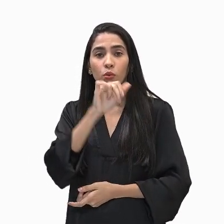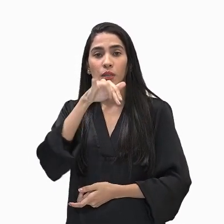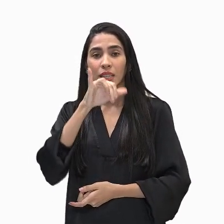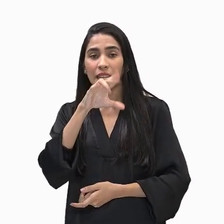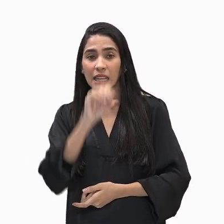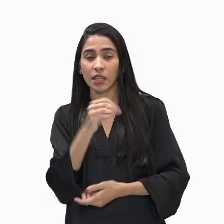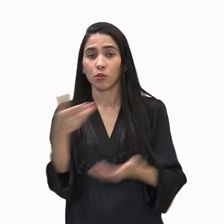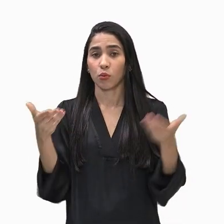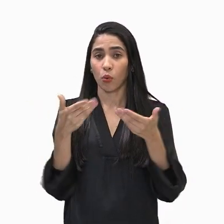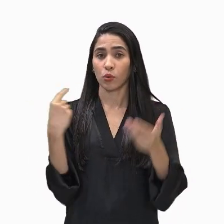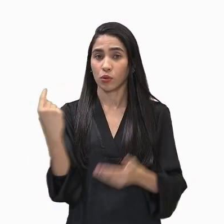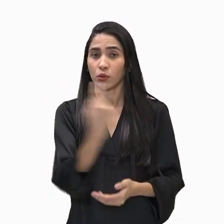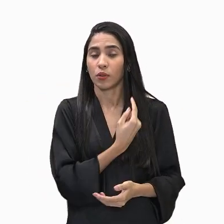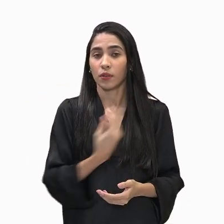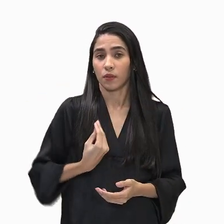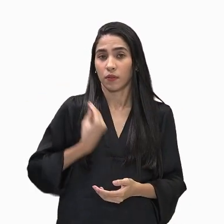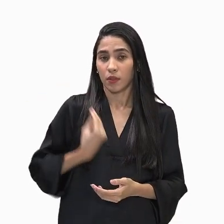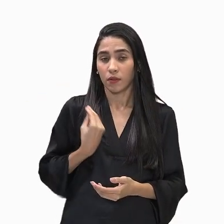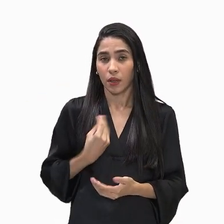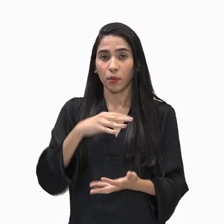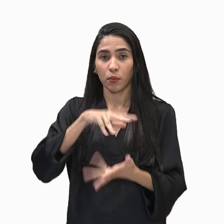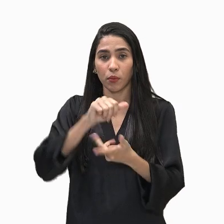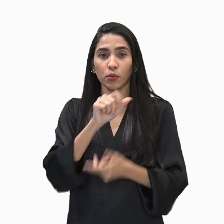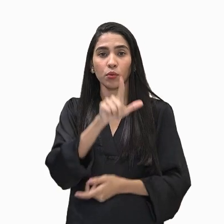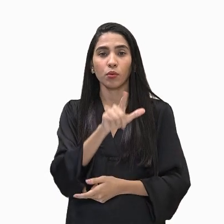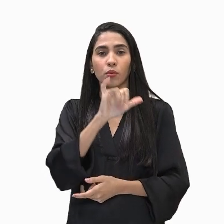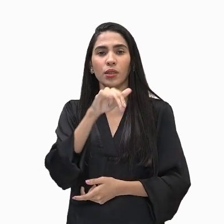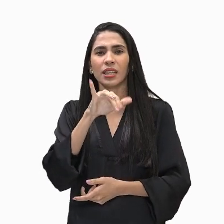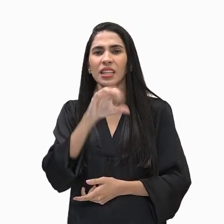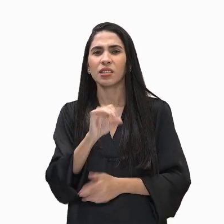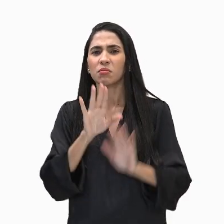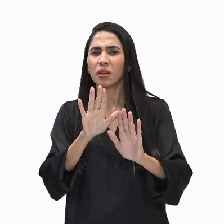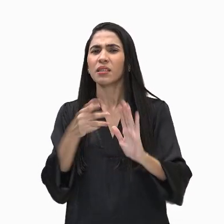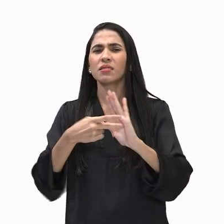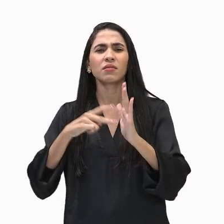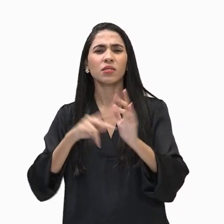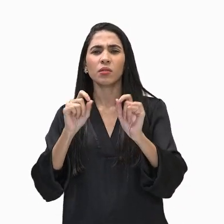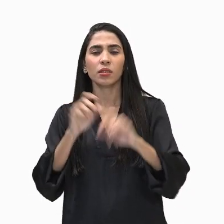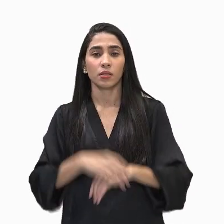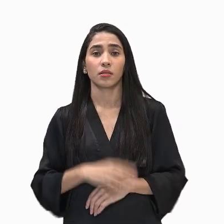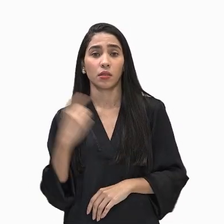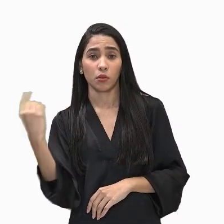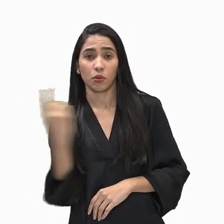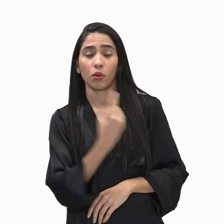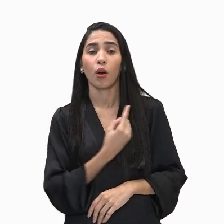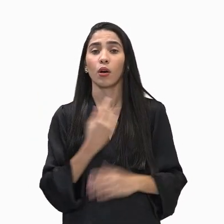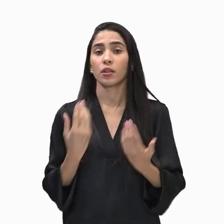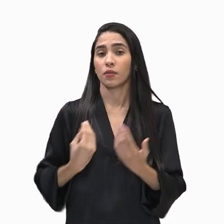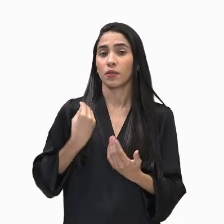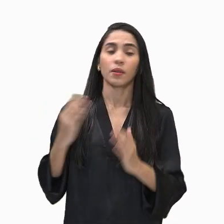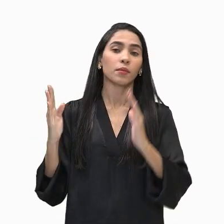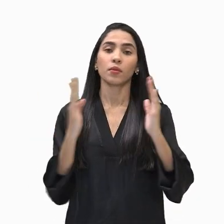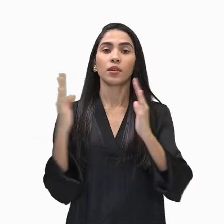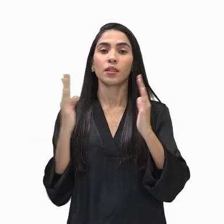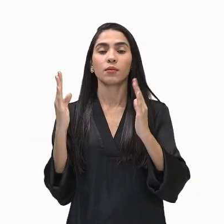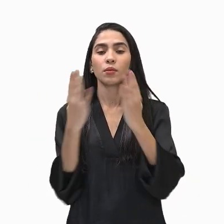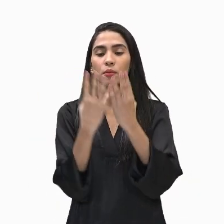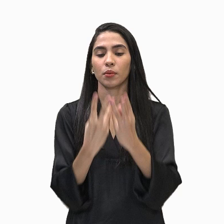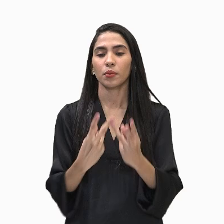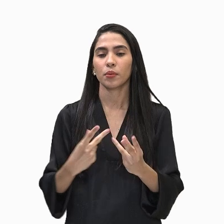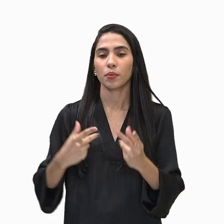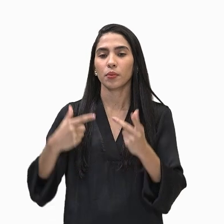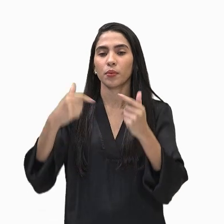Nós vivemos no mundo líquido. O que ele quer dizer com isso? Nós vivemos numa época de liquidez,